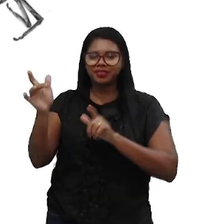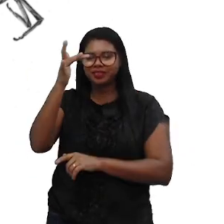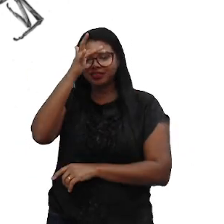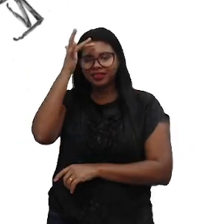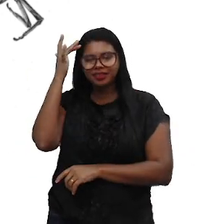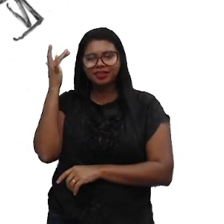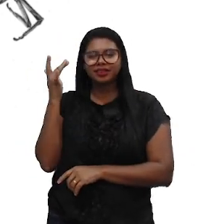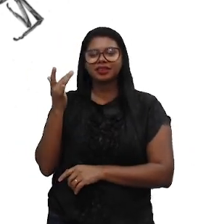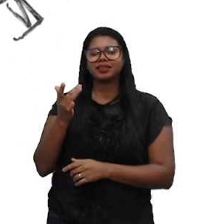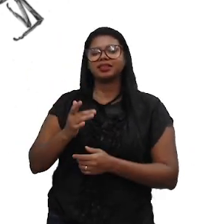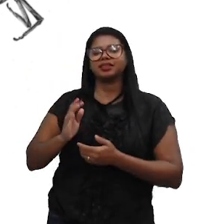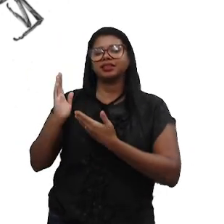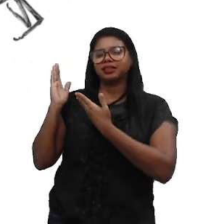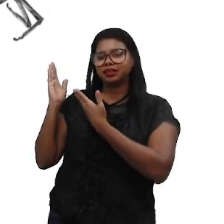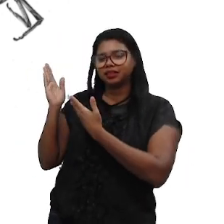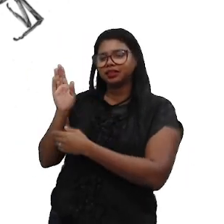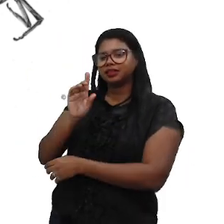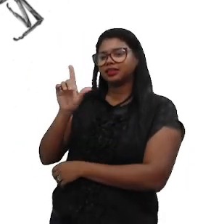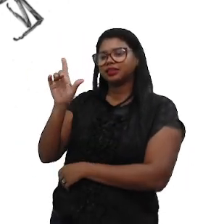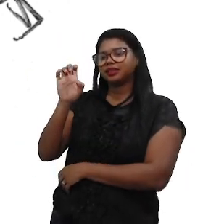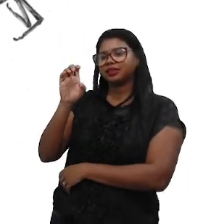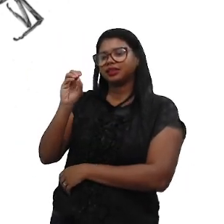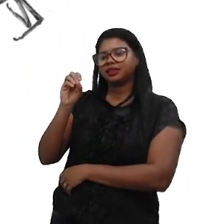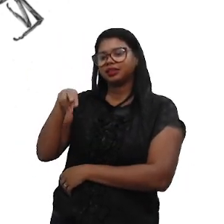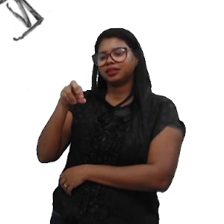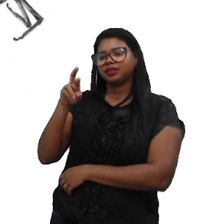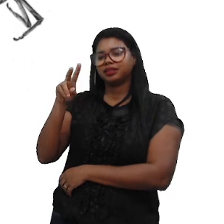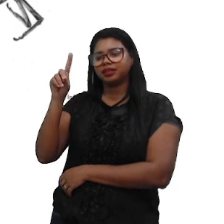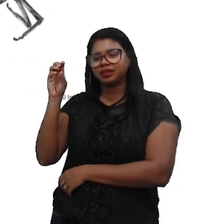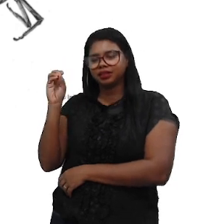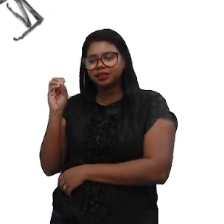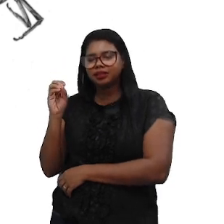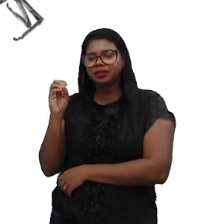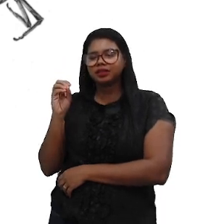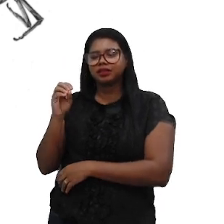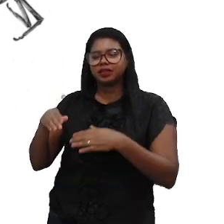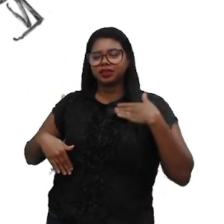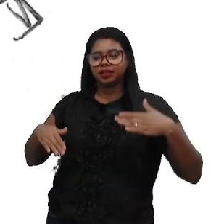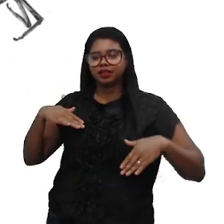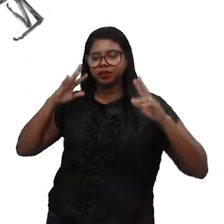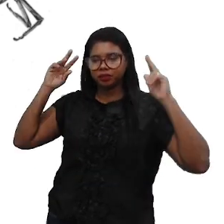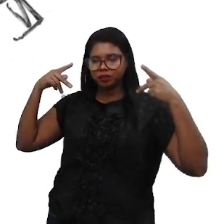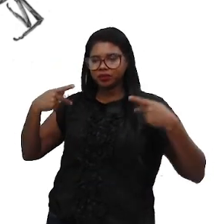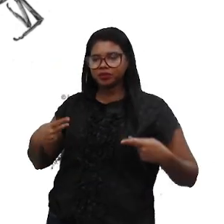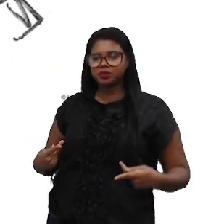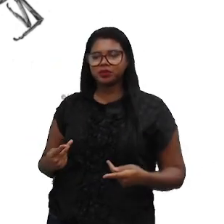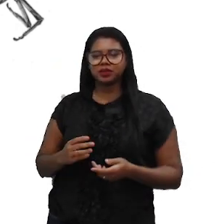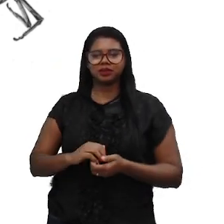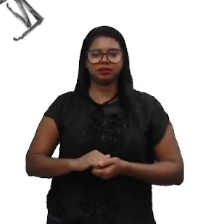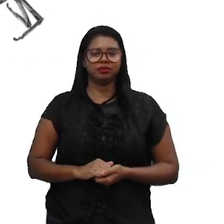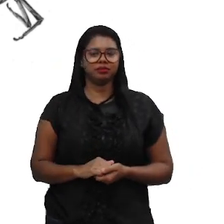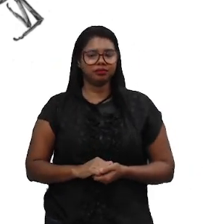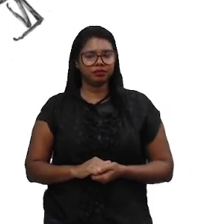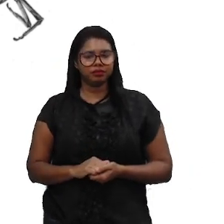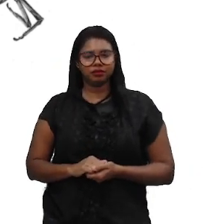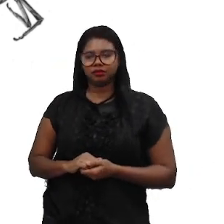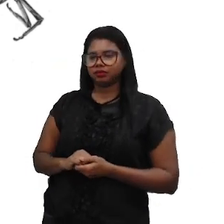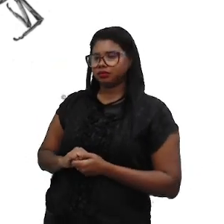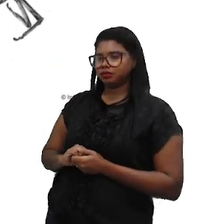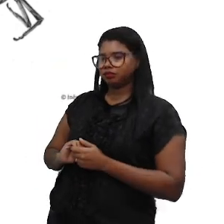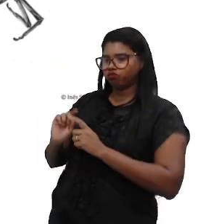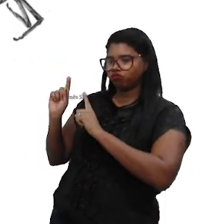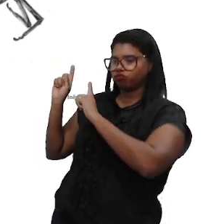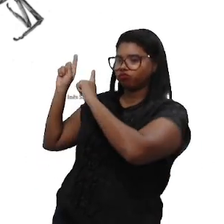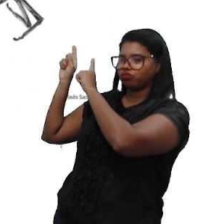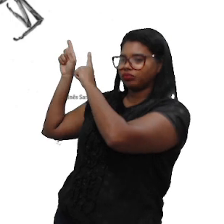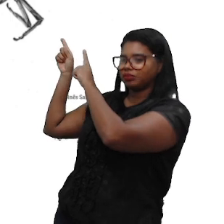foi Leonardo da Vinci, né? Apresentando aquelas imagens da anatomia humana que ele fazia tudo manualmente, né? Então a ideia